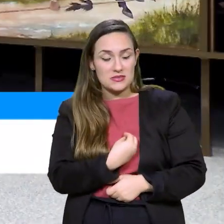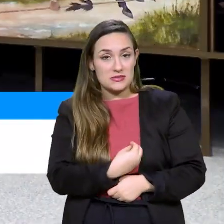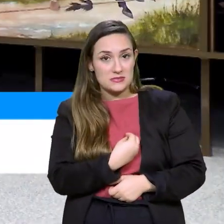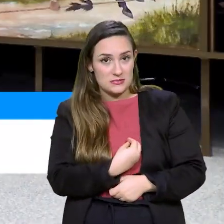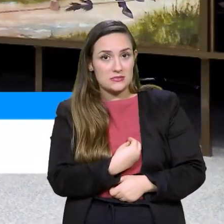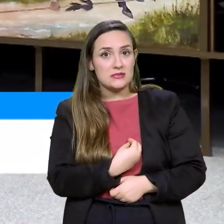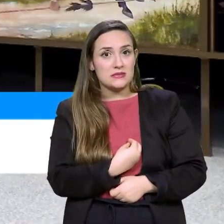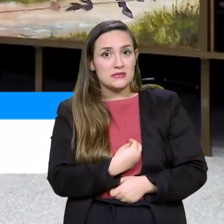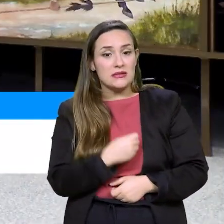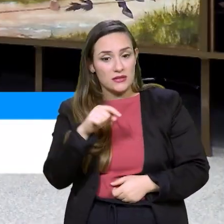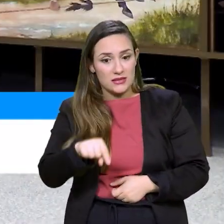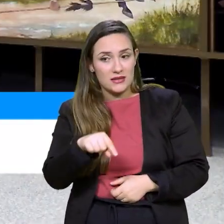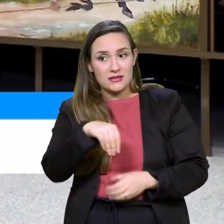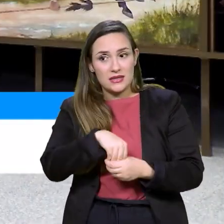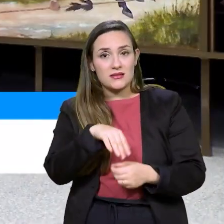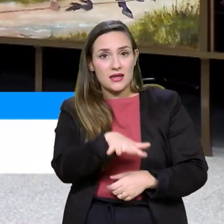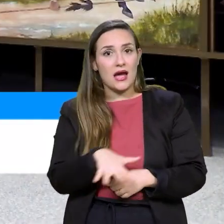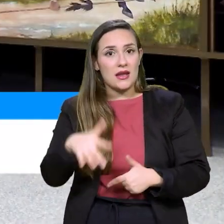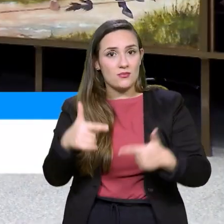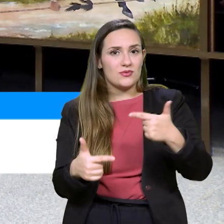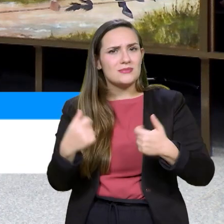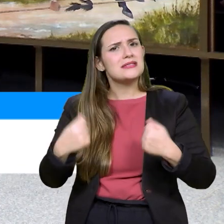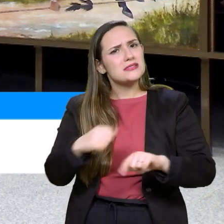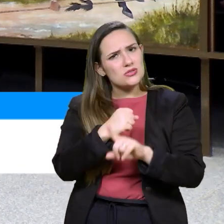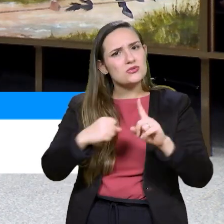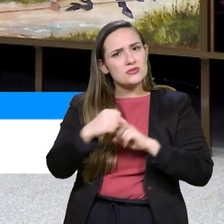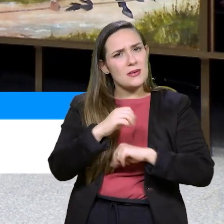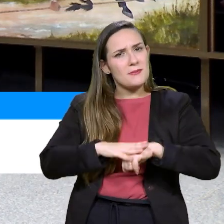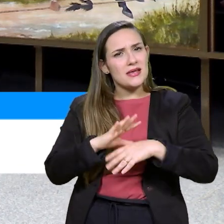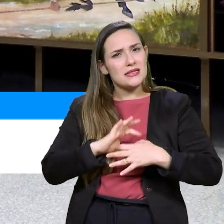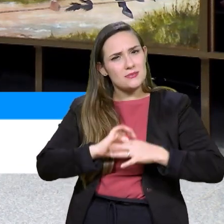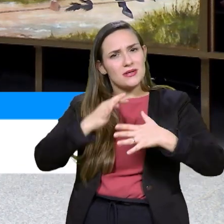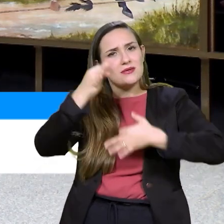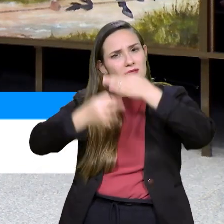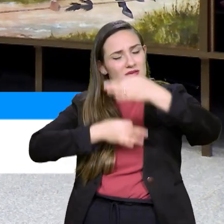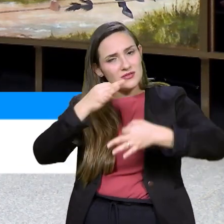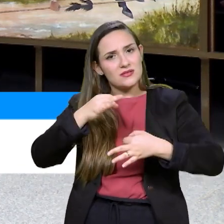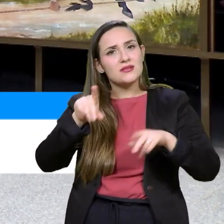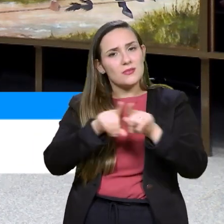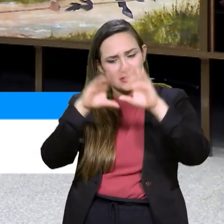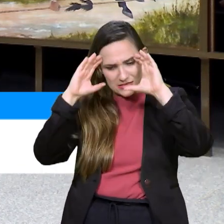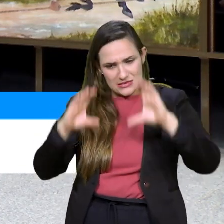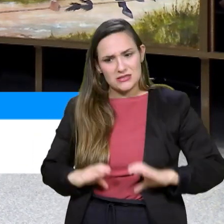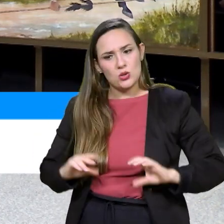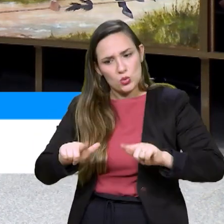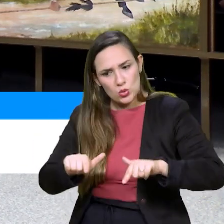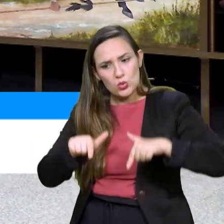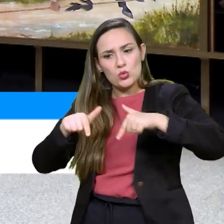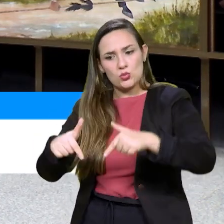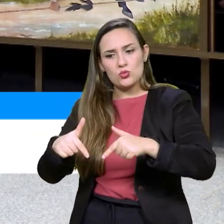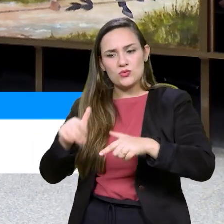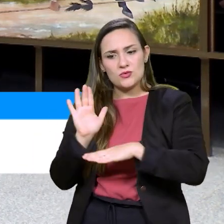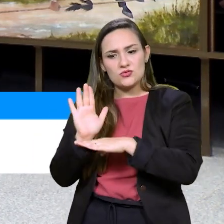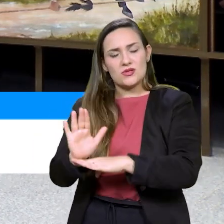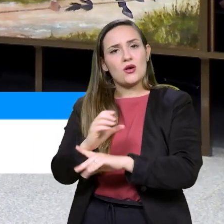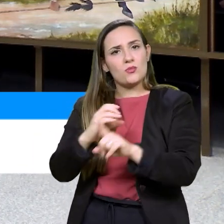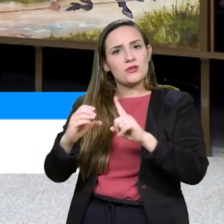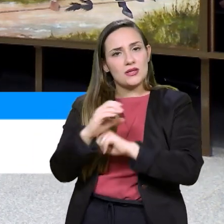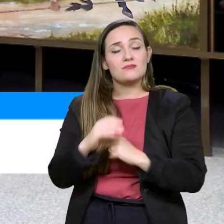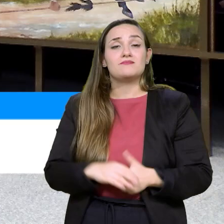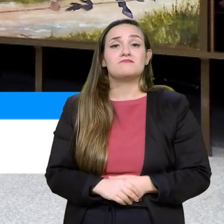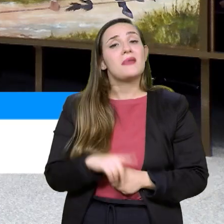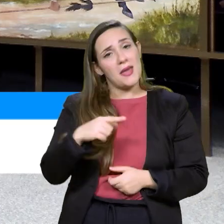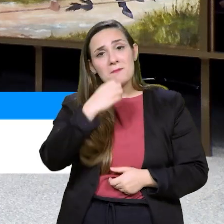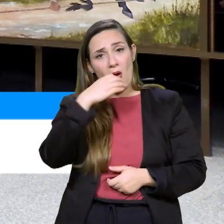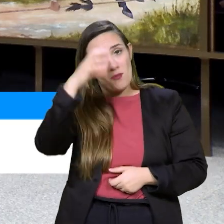de crianças na vida política é de grande importância para o desenvolvimento de uma sociedade mais democrática e futuros cidadãos engajados